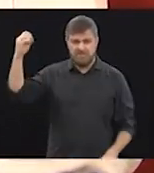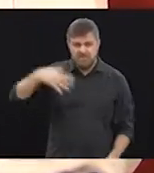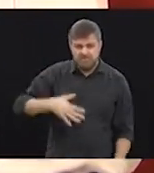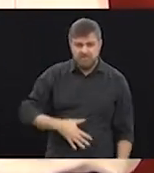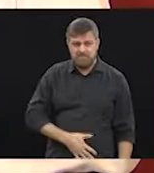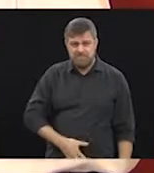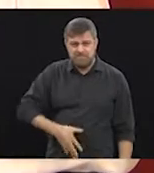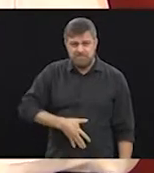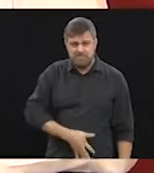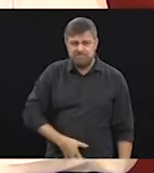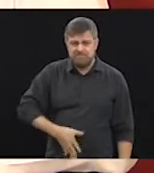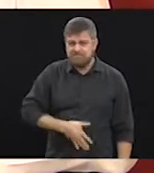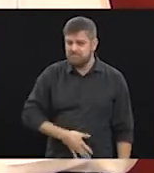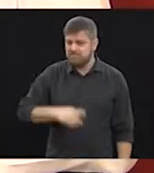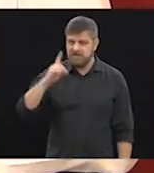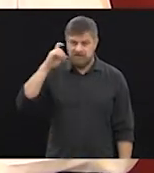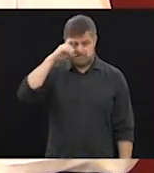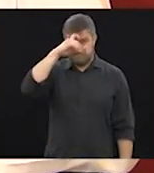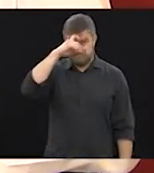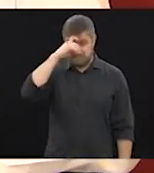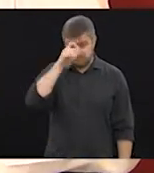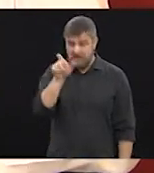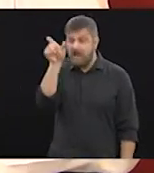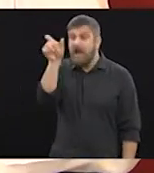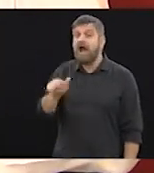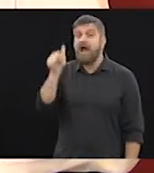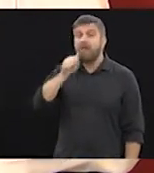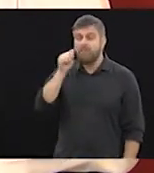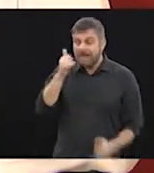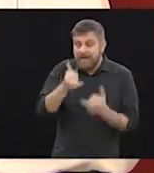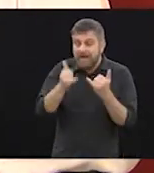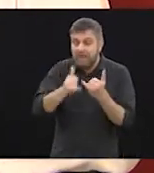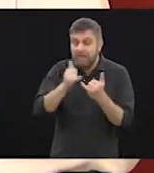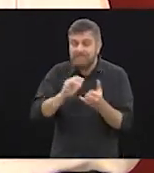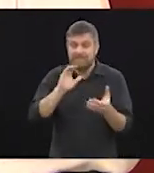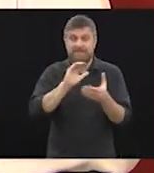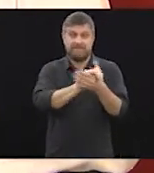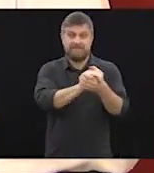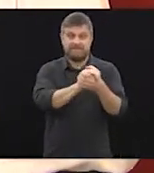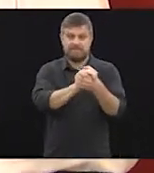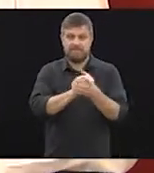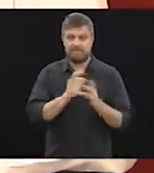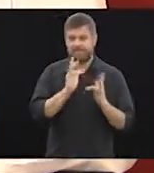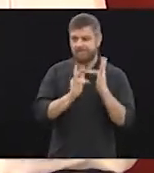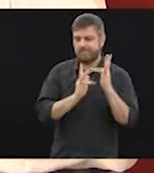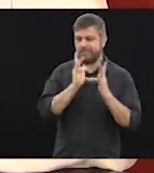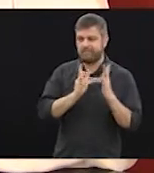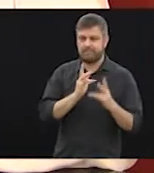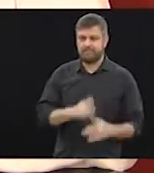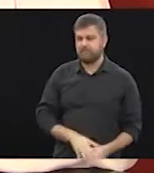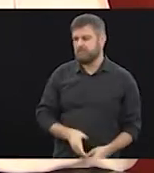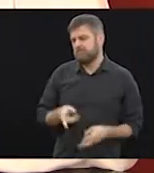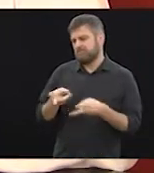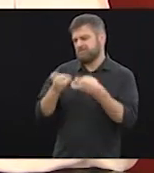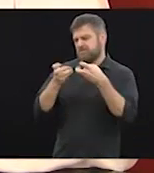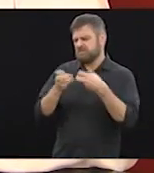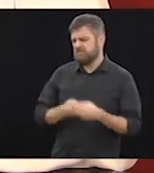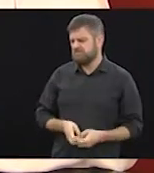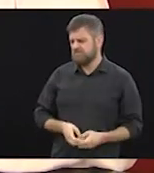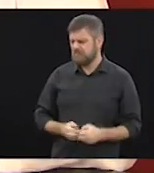íntima. Muitas estavam em idade para se casar, os noivos não aceitavam as